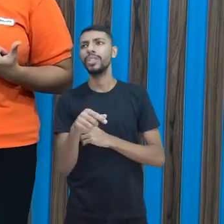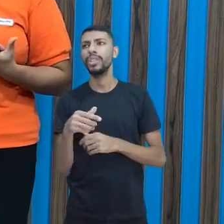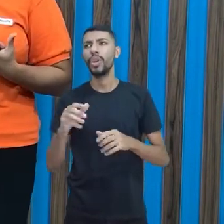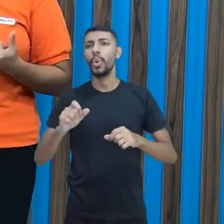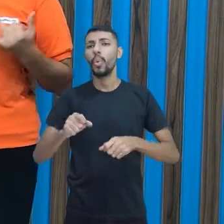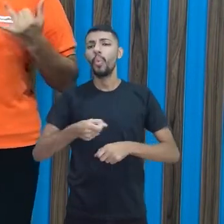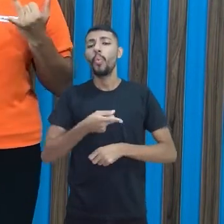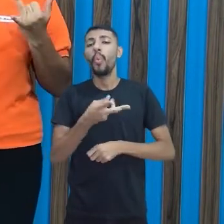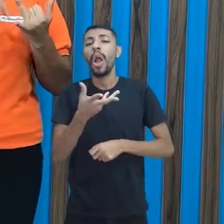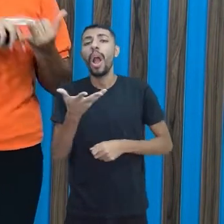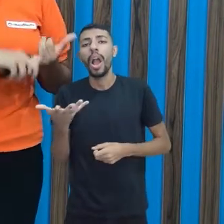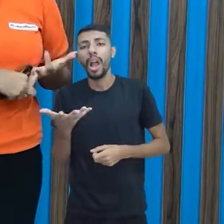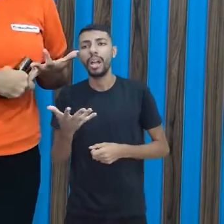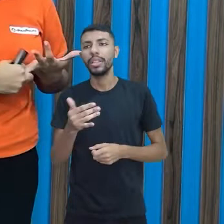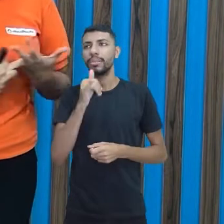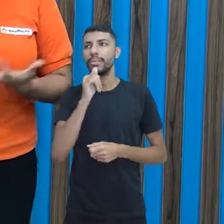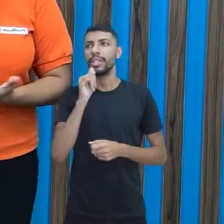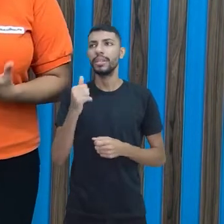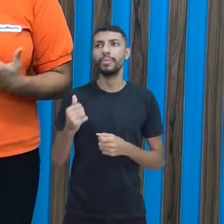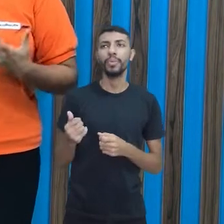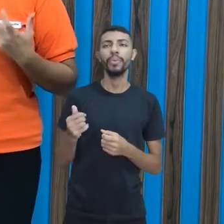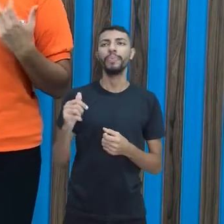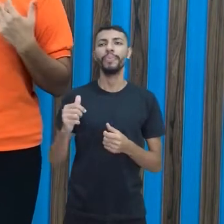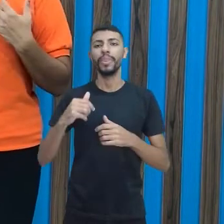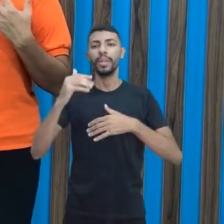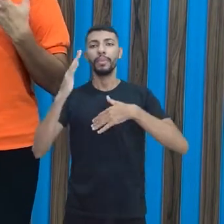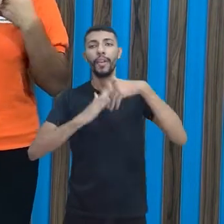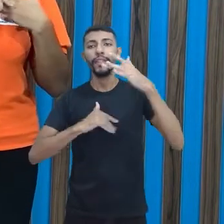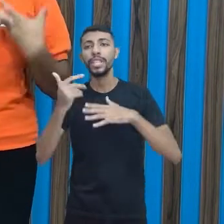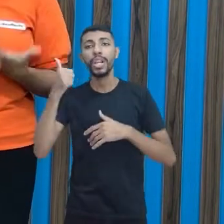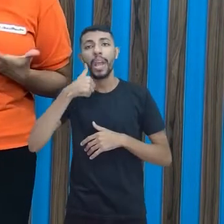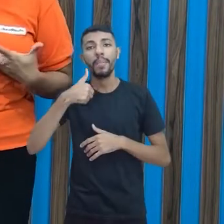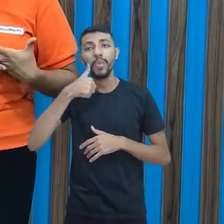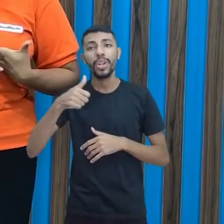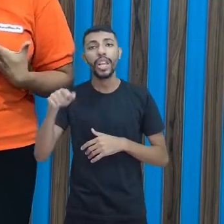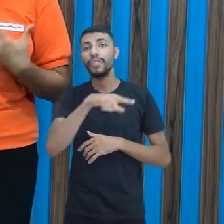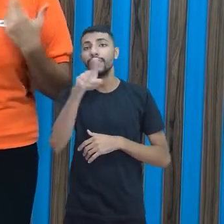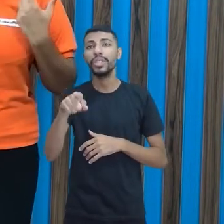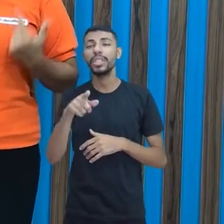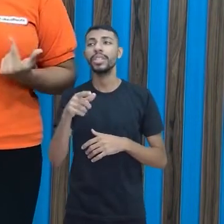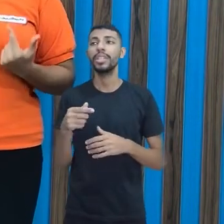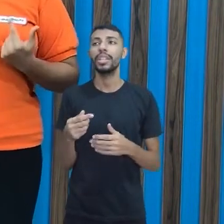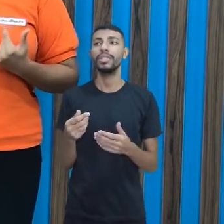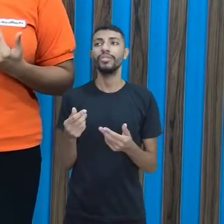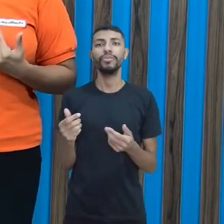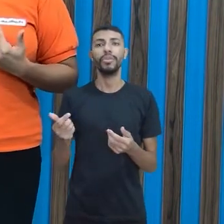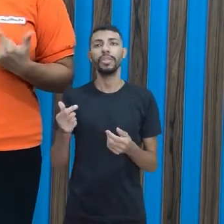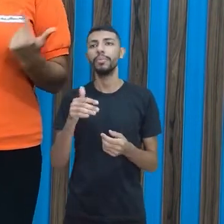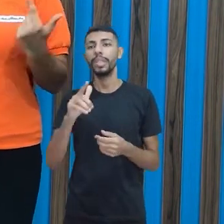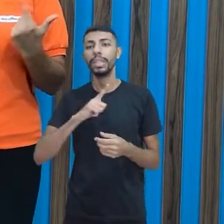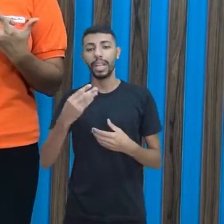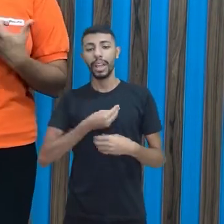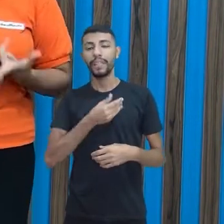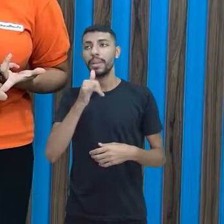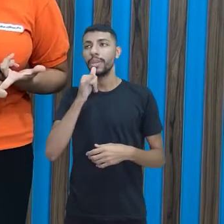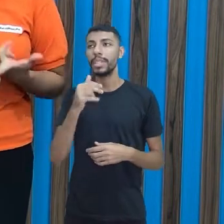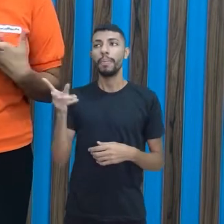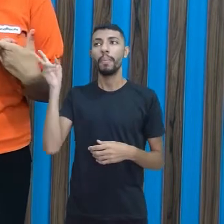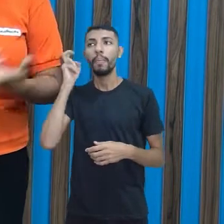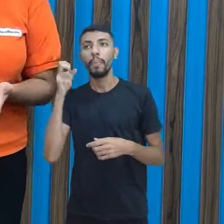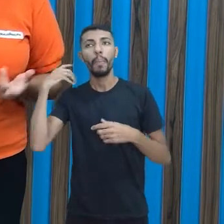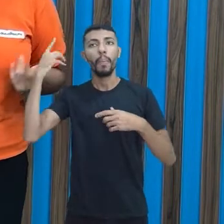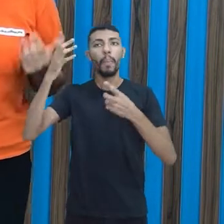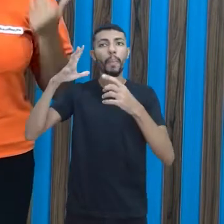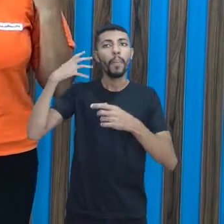consomem? Quantas autoras vocês leem? Quantas artistas vocês escutam? Quantos diretores de cinema